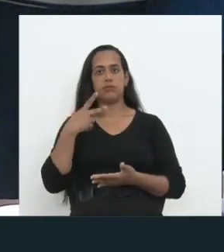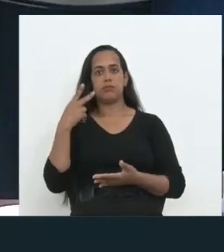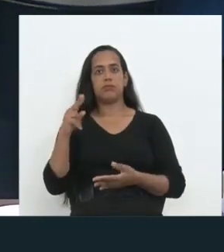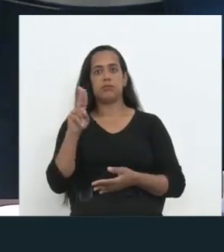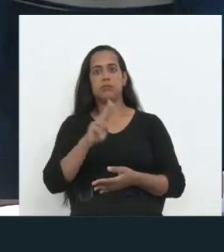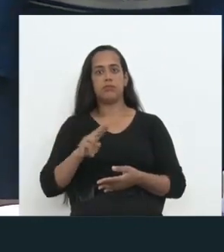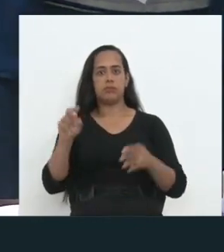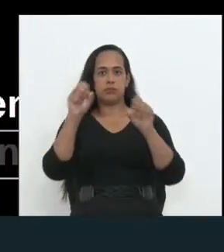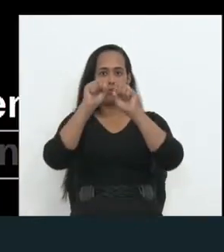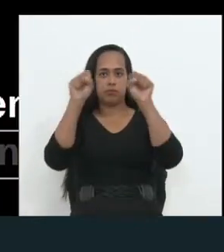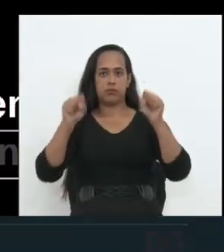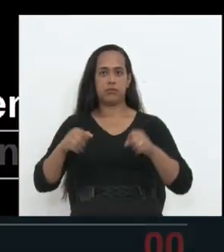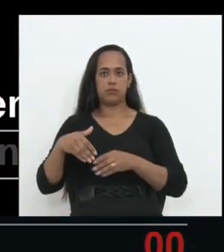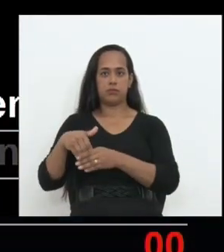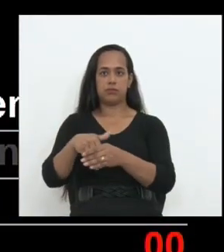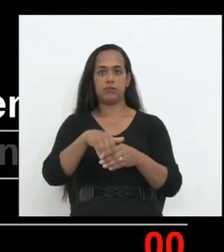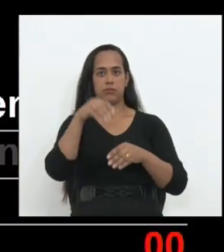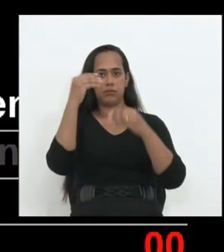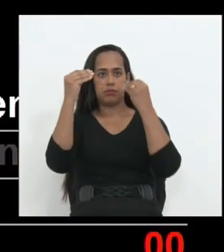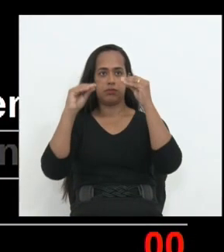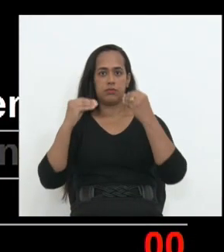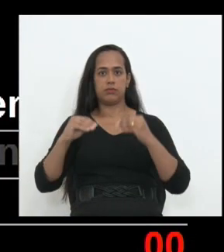voto eletrônico.